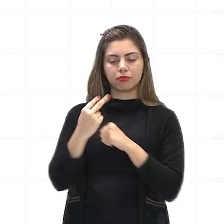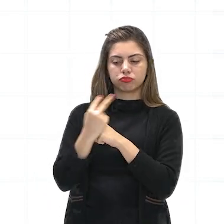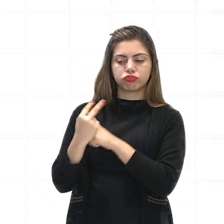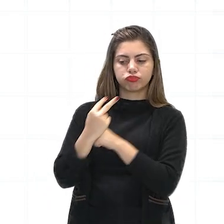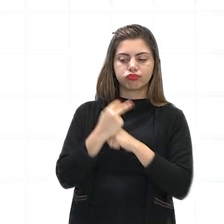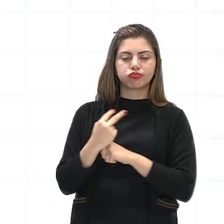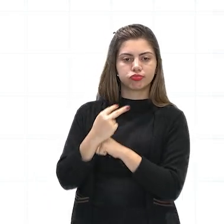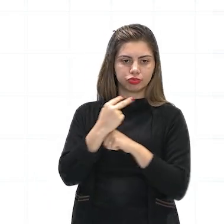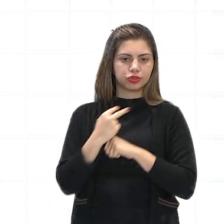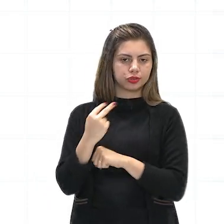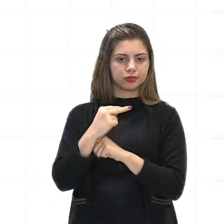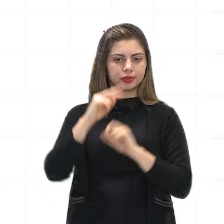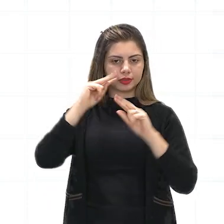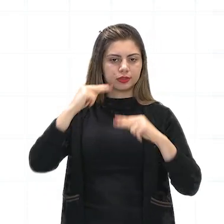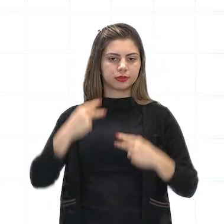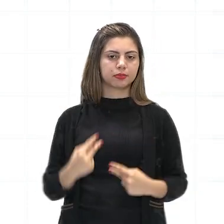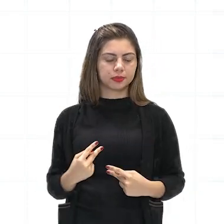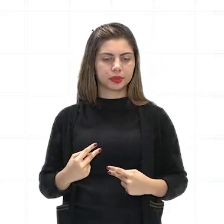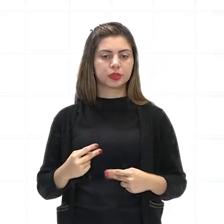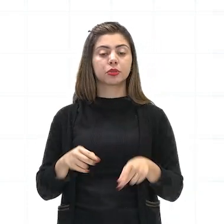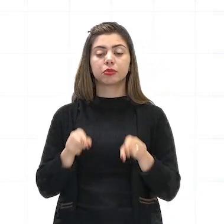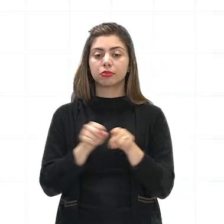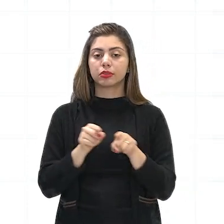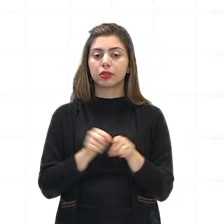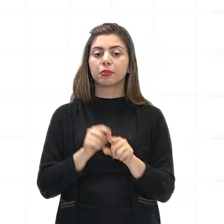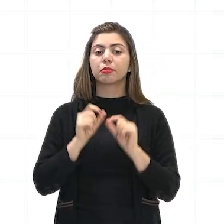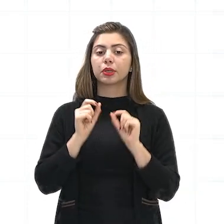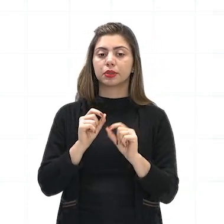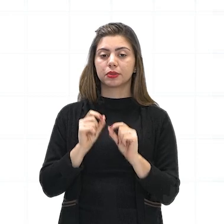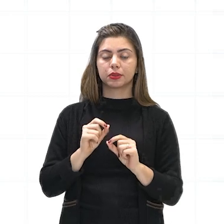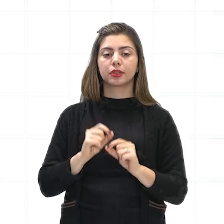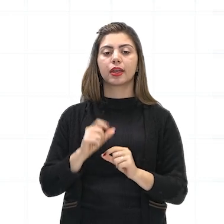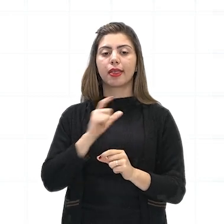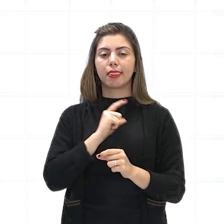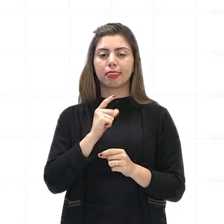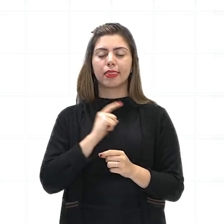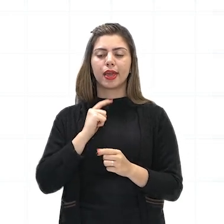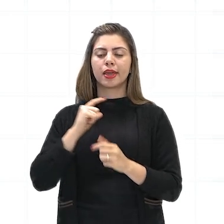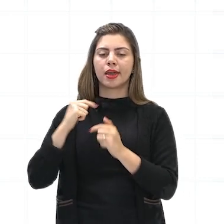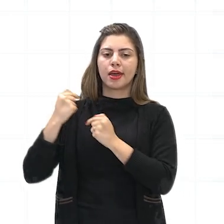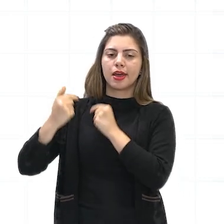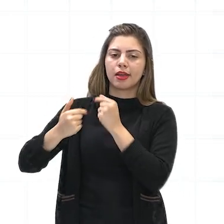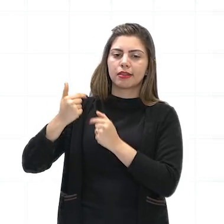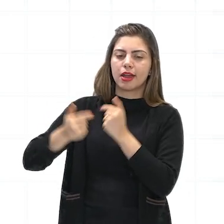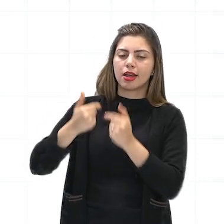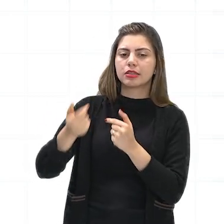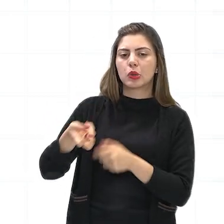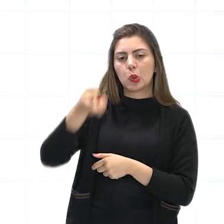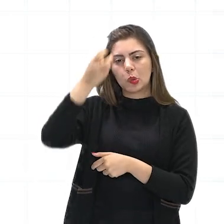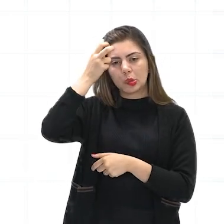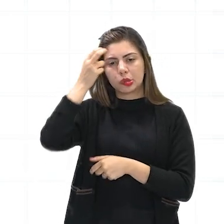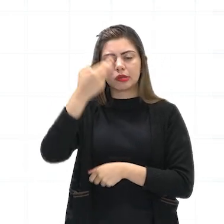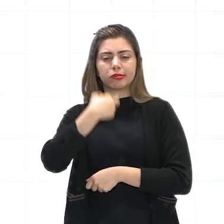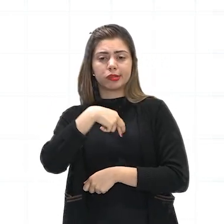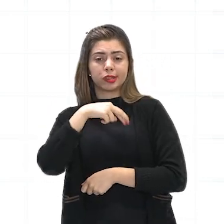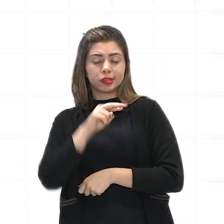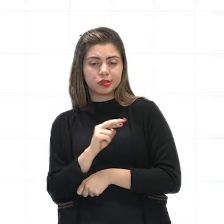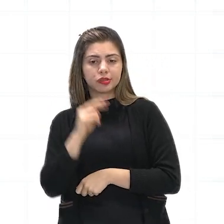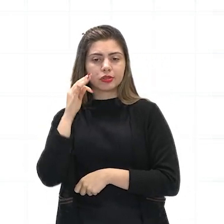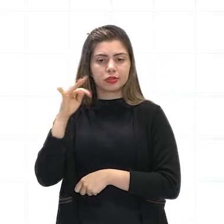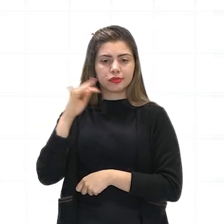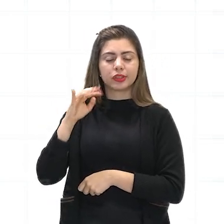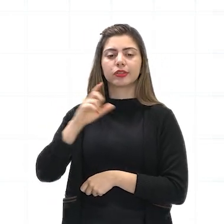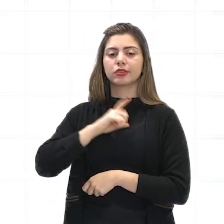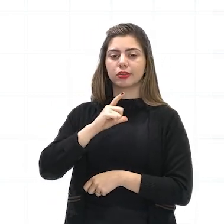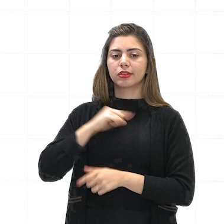ataque pessoal. Também foi inserida ali nas tradições culturais, religiosas e